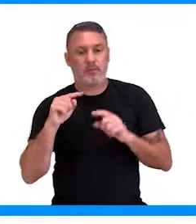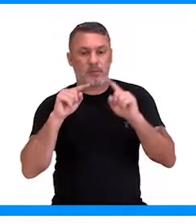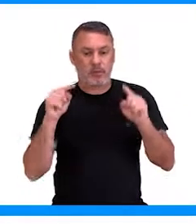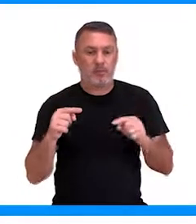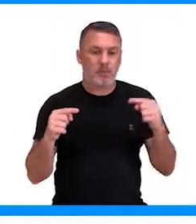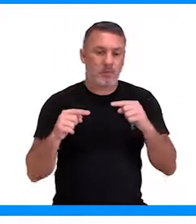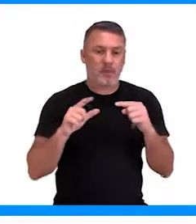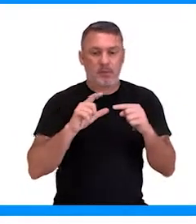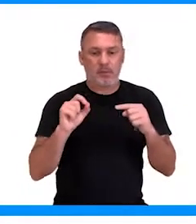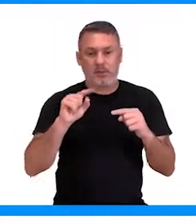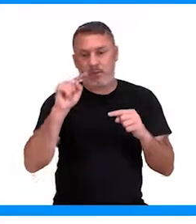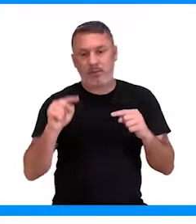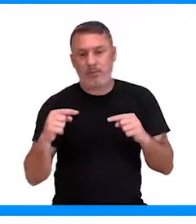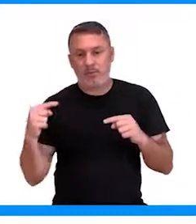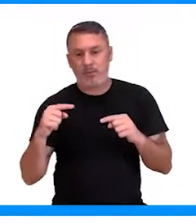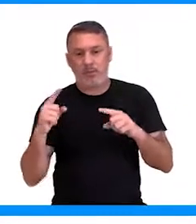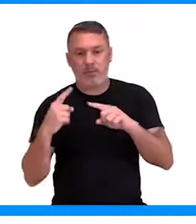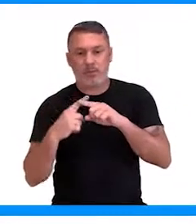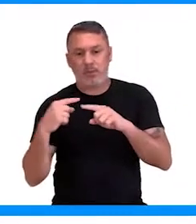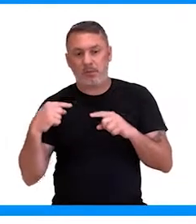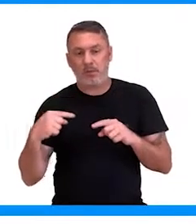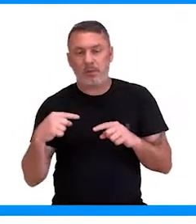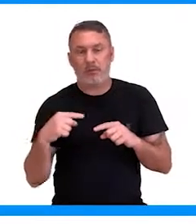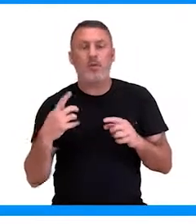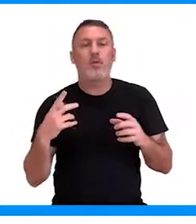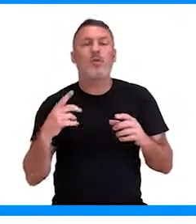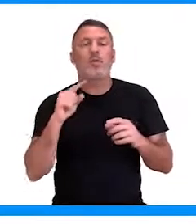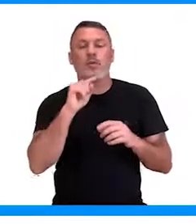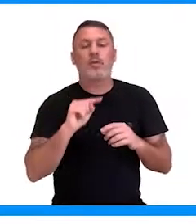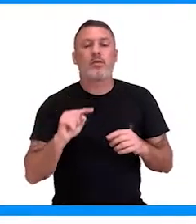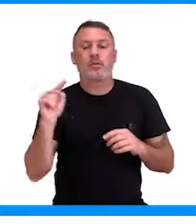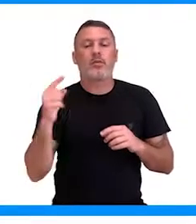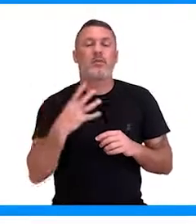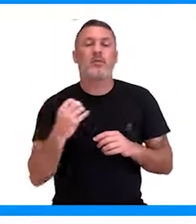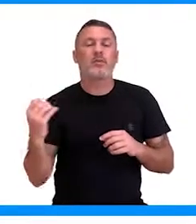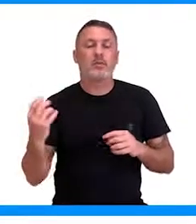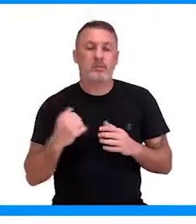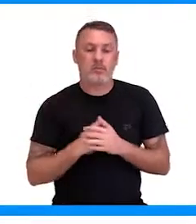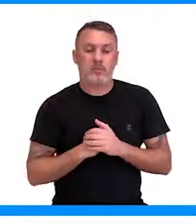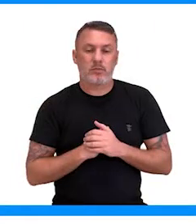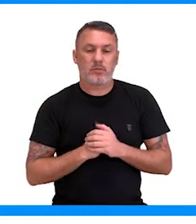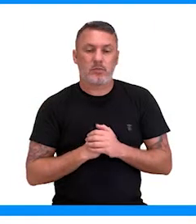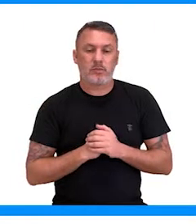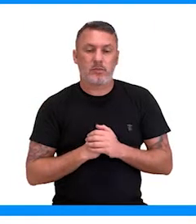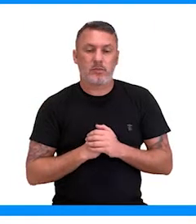menos 100. Mais ou menos a raiz de 400.